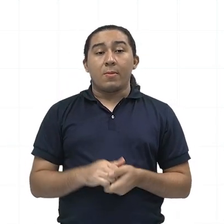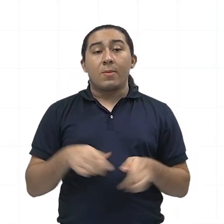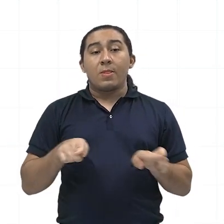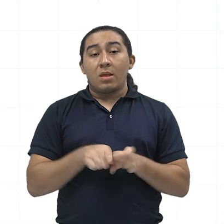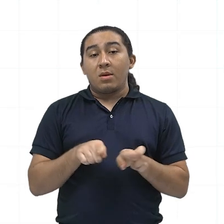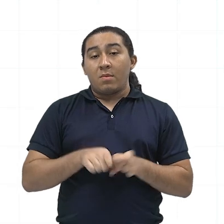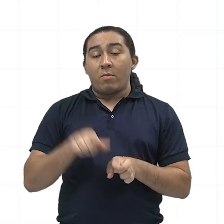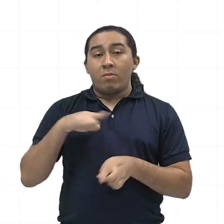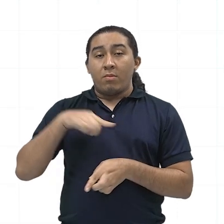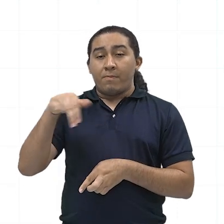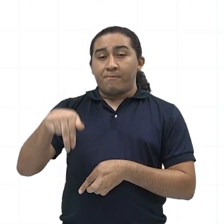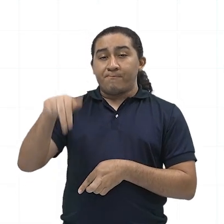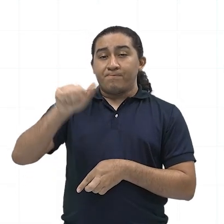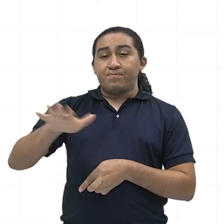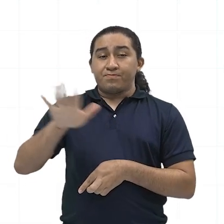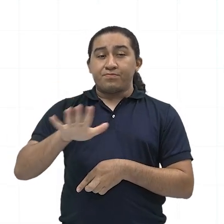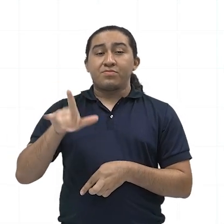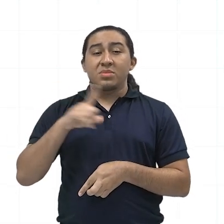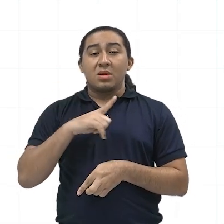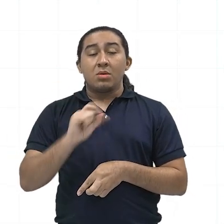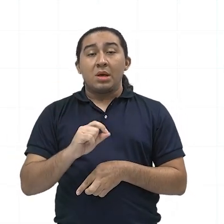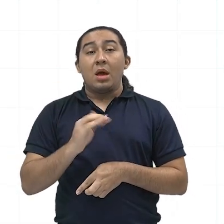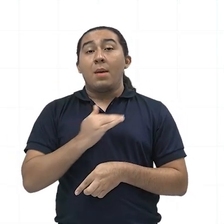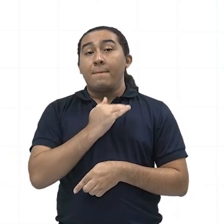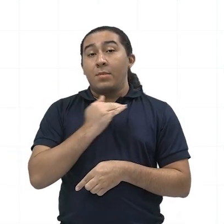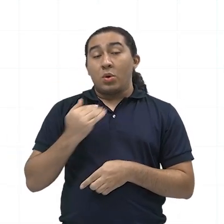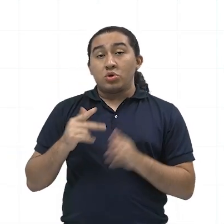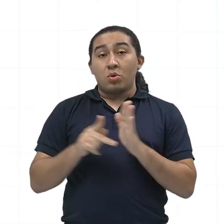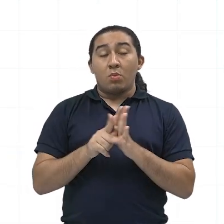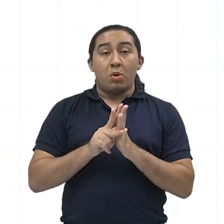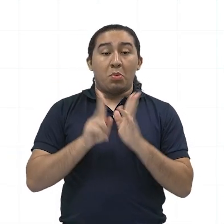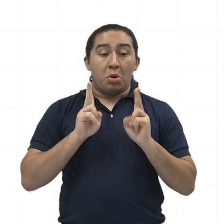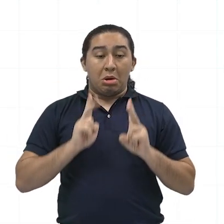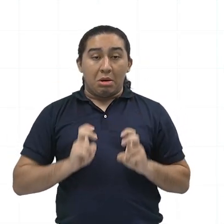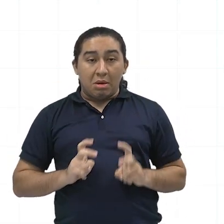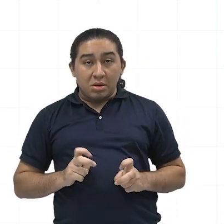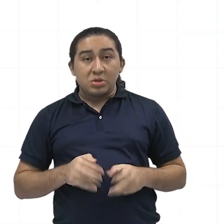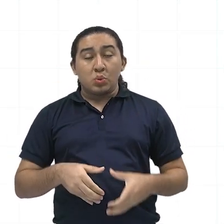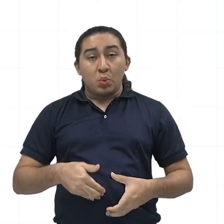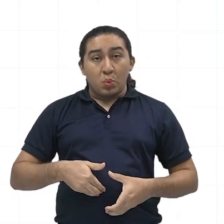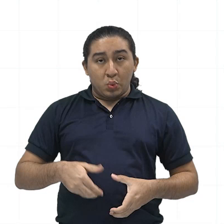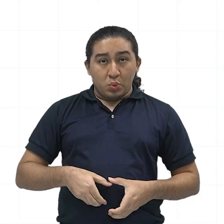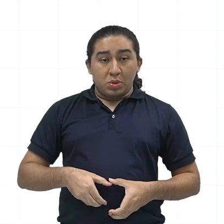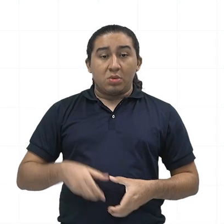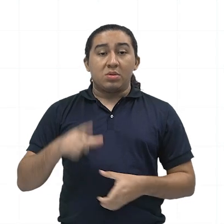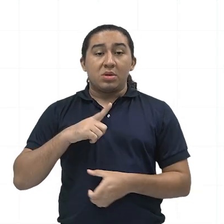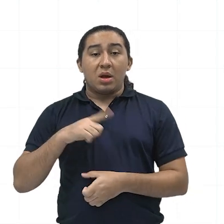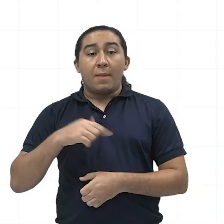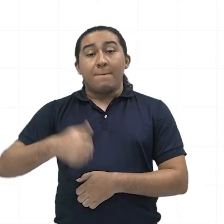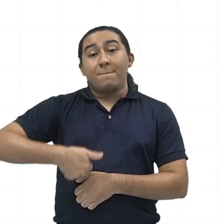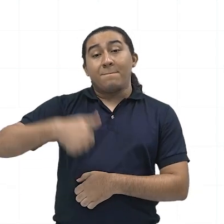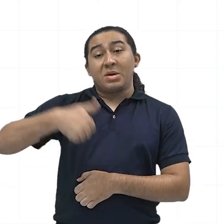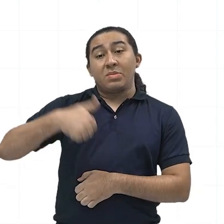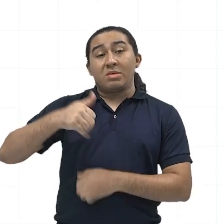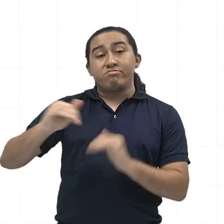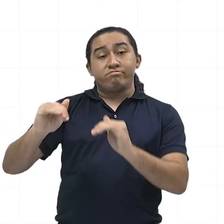atenção a região norte, onde os óbitos por câncer do colo de útero ocupam a primeira posição,